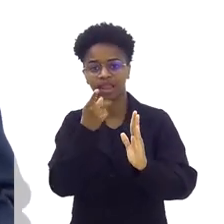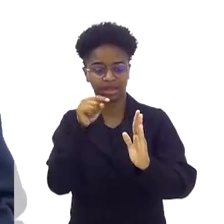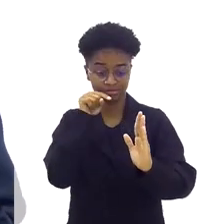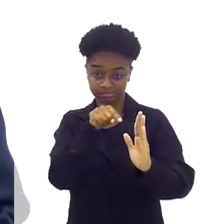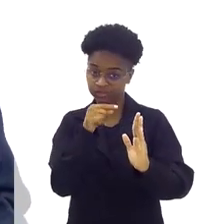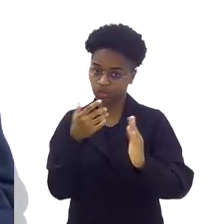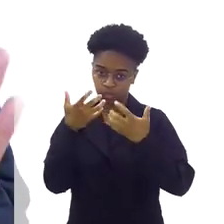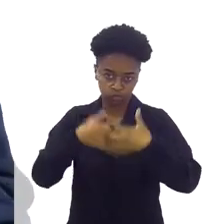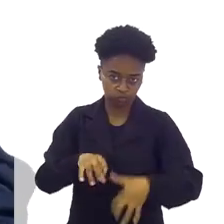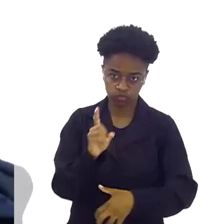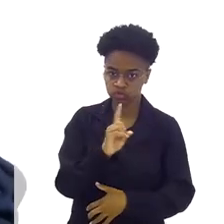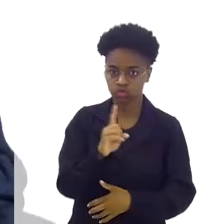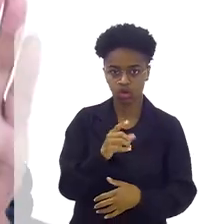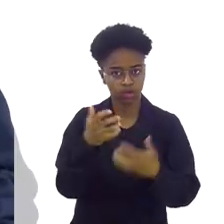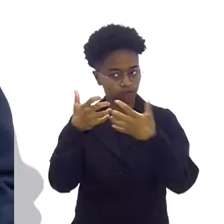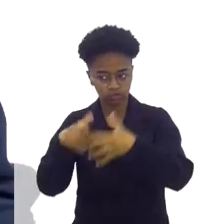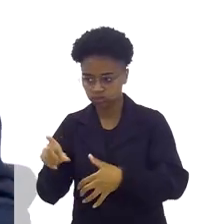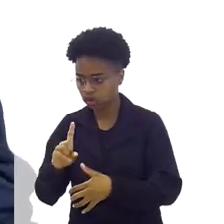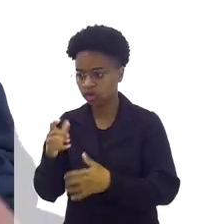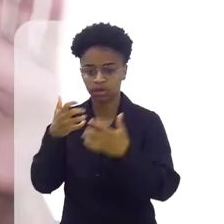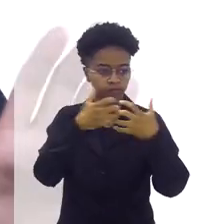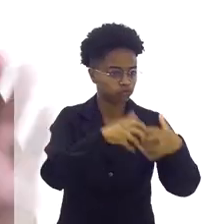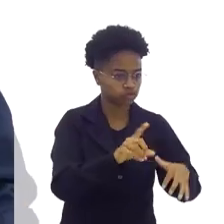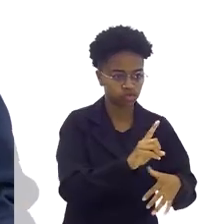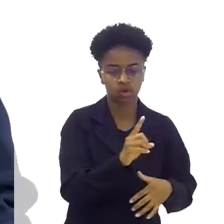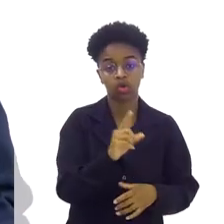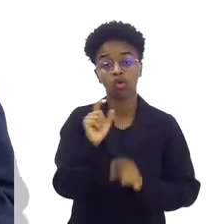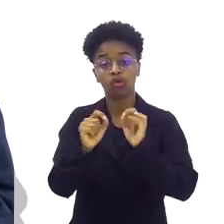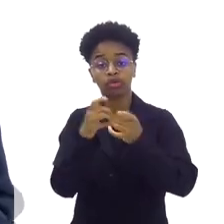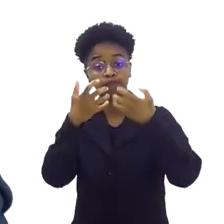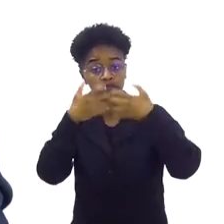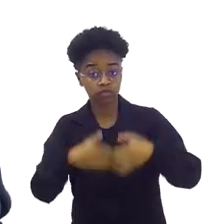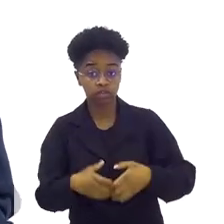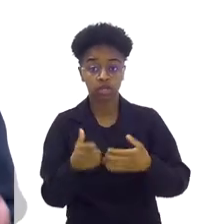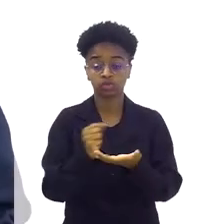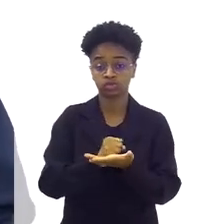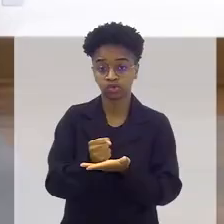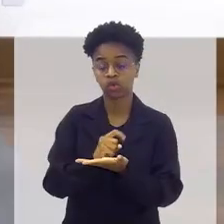você já consegue dizer, isso daqui não funciona, isso daqui não funciona.